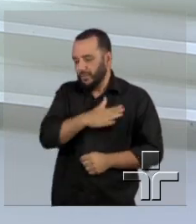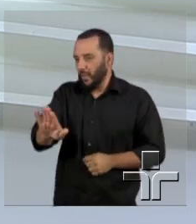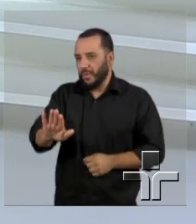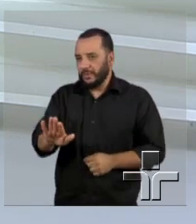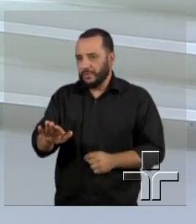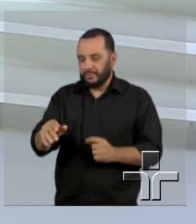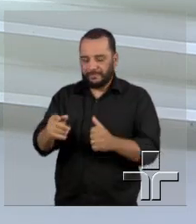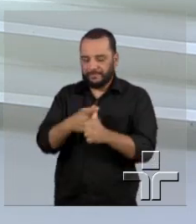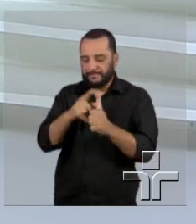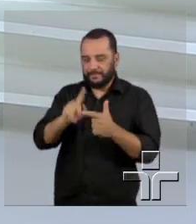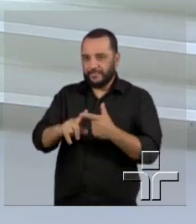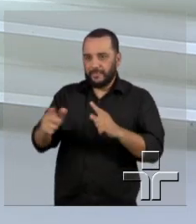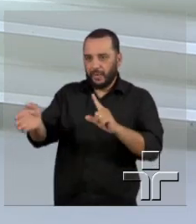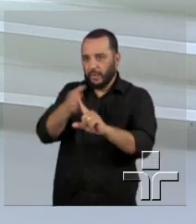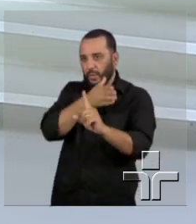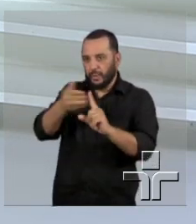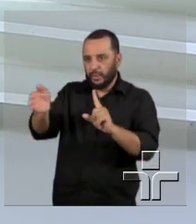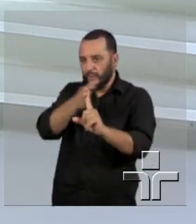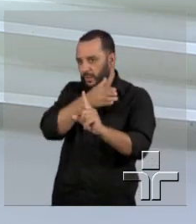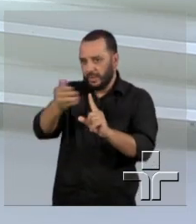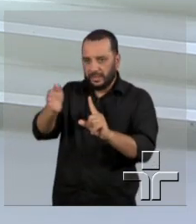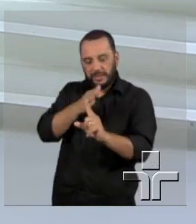Tortura, a que não deu para segurar.